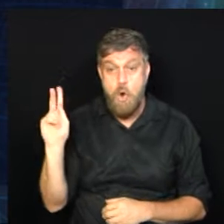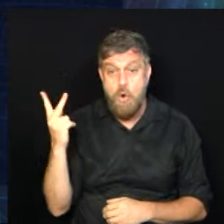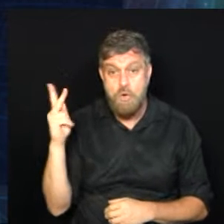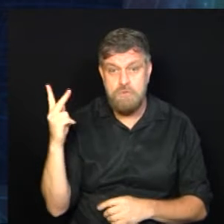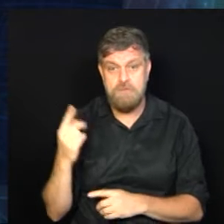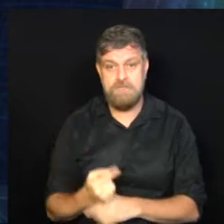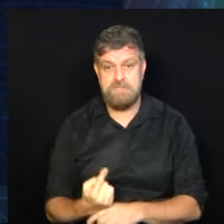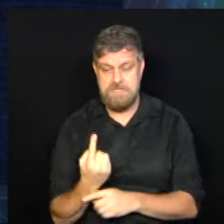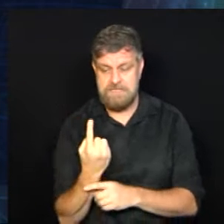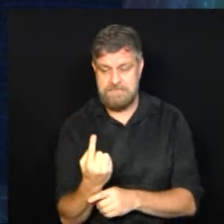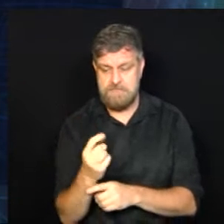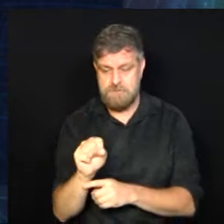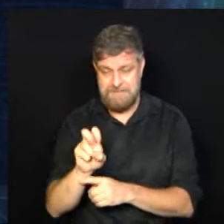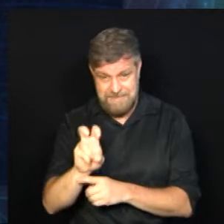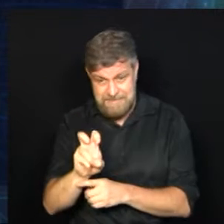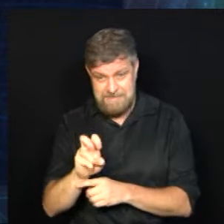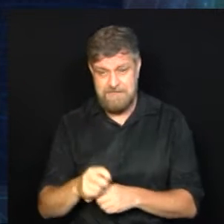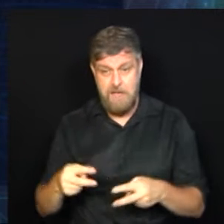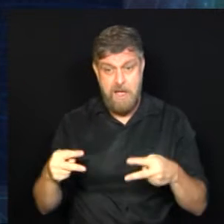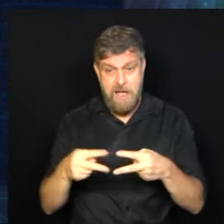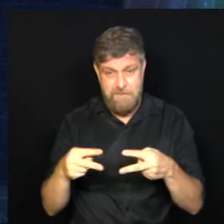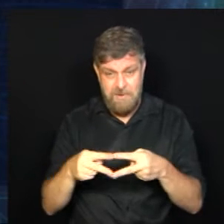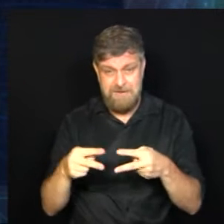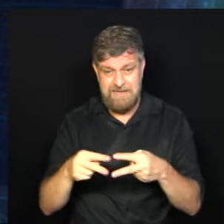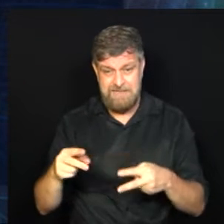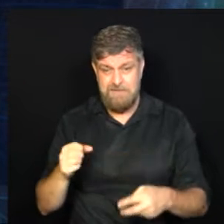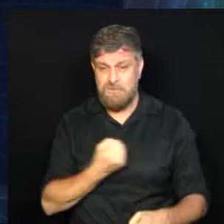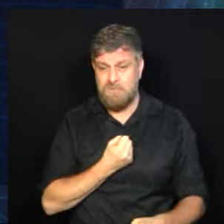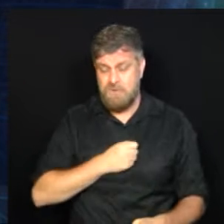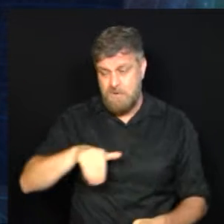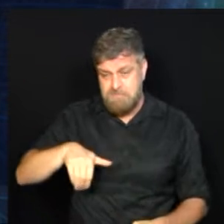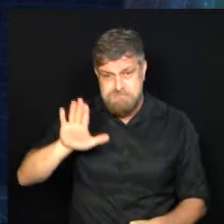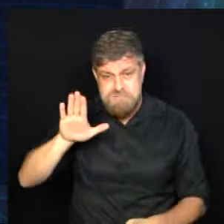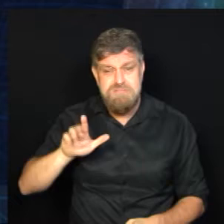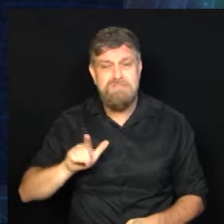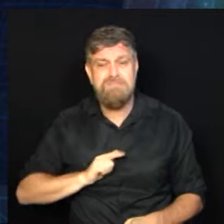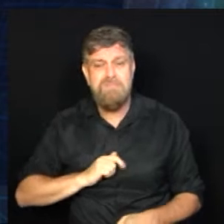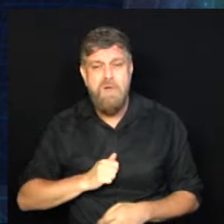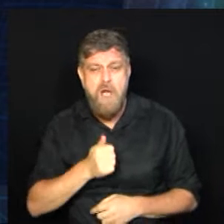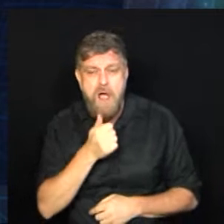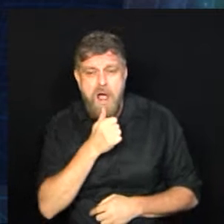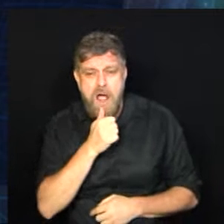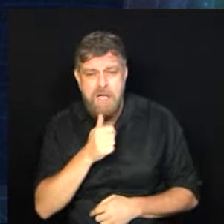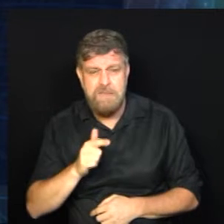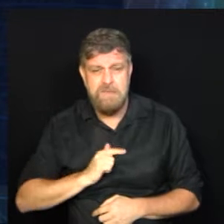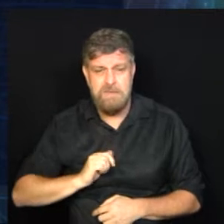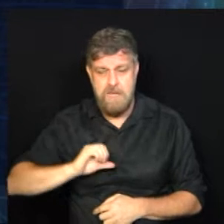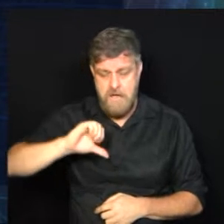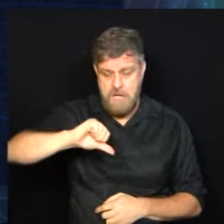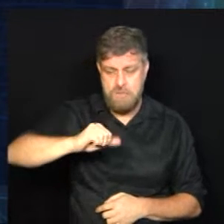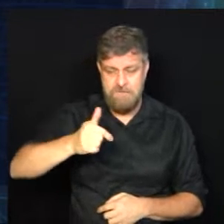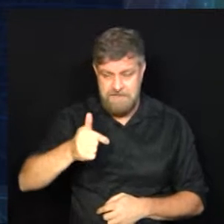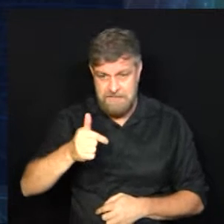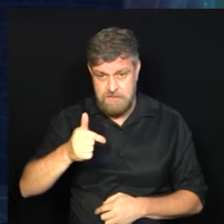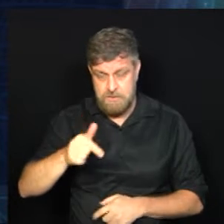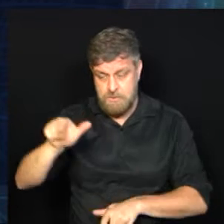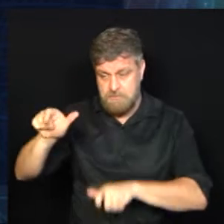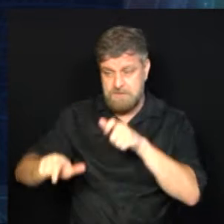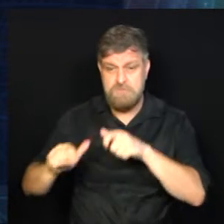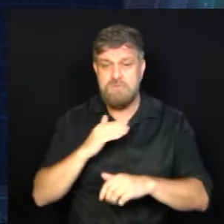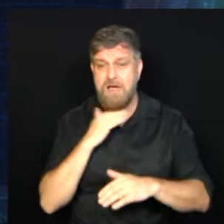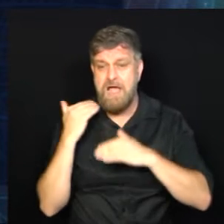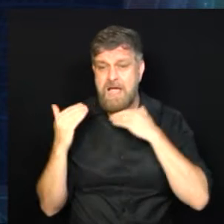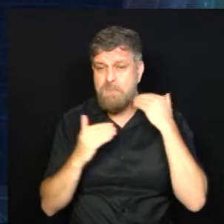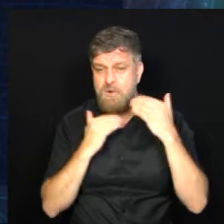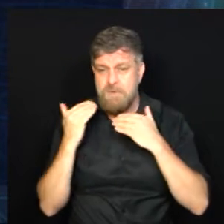Paulínia, apesar de ter dado aquele boom no número de casos, ela ainda tem 92 óbitos, ainda não passou de 100. Então